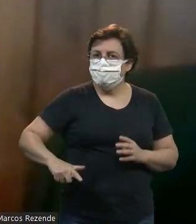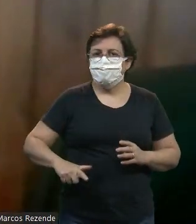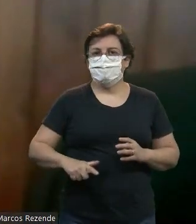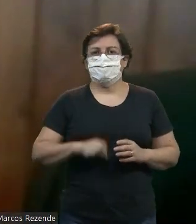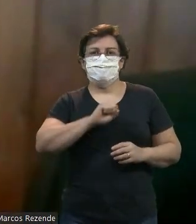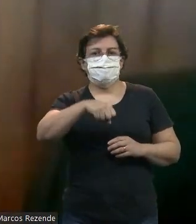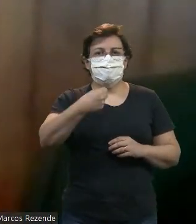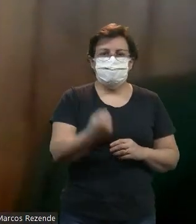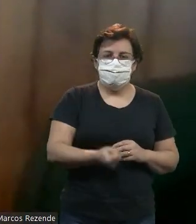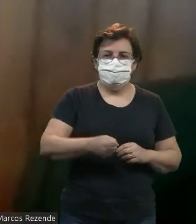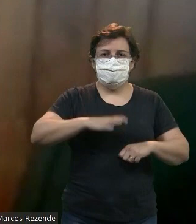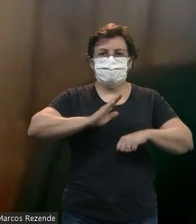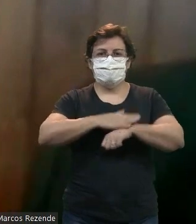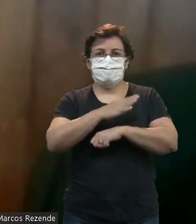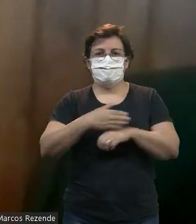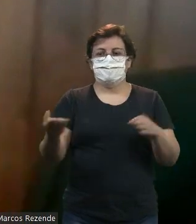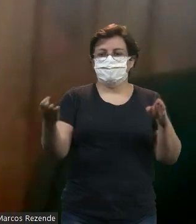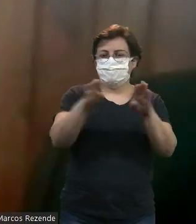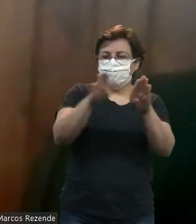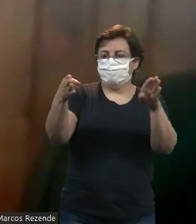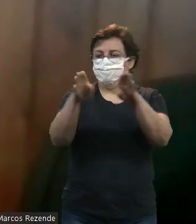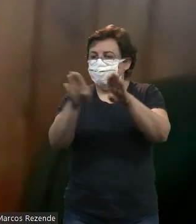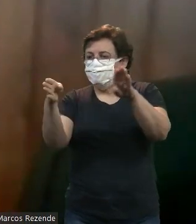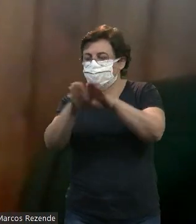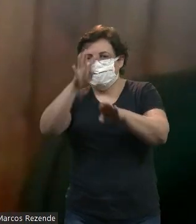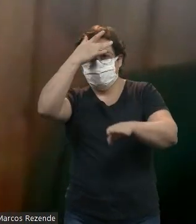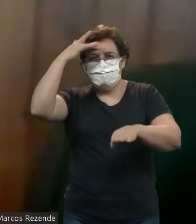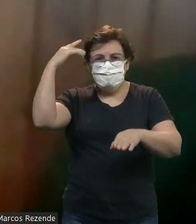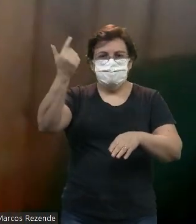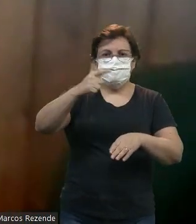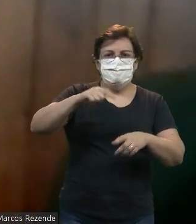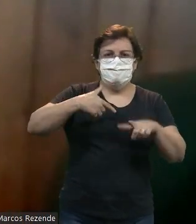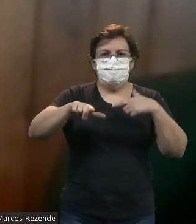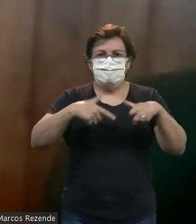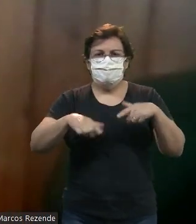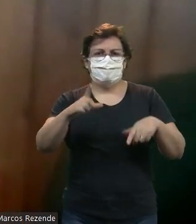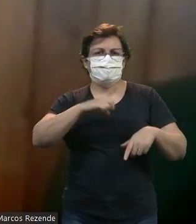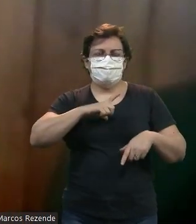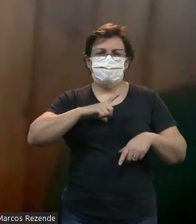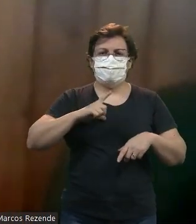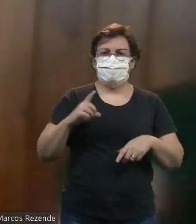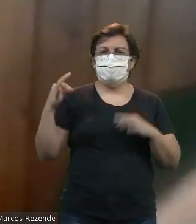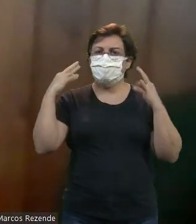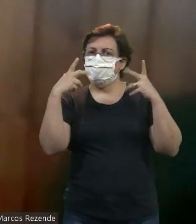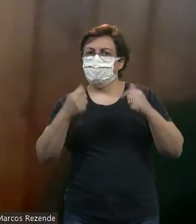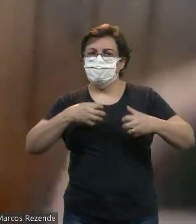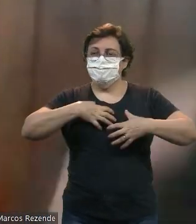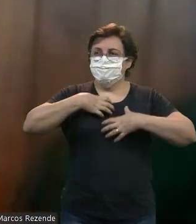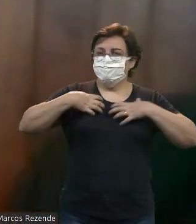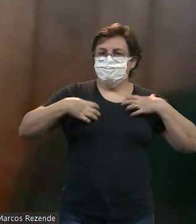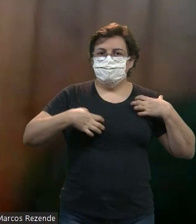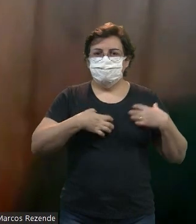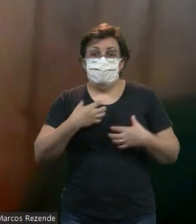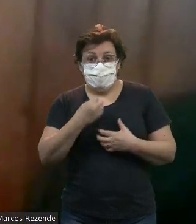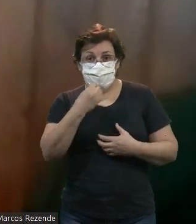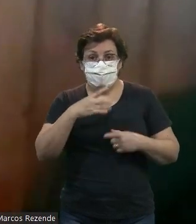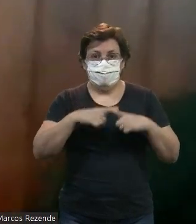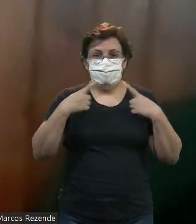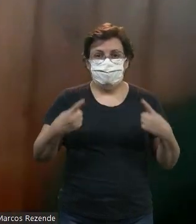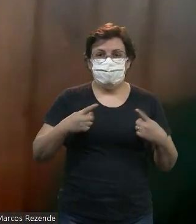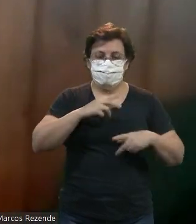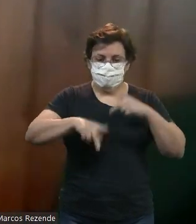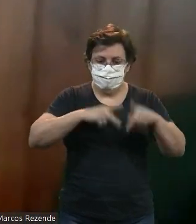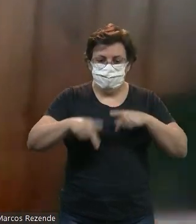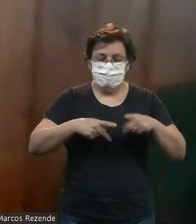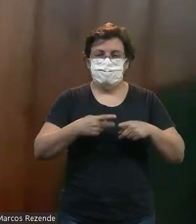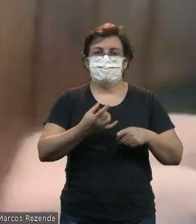fechando, mais portas fechando, mais gente desempregada. Existe toda uma expectativa, mas o povo de Marília tem